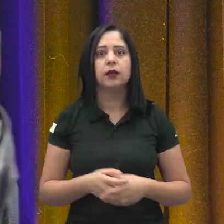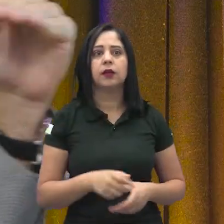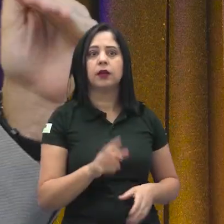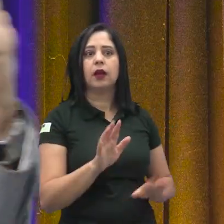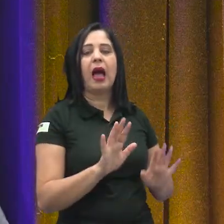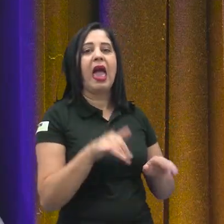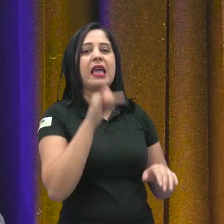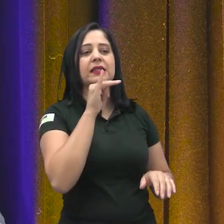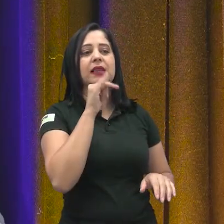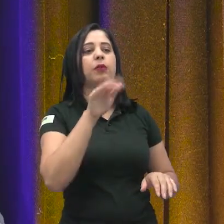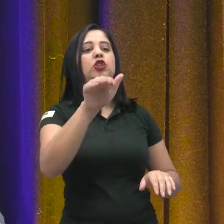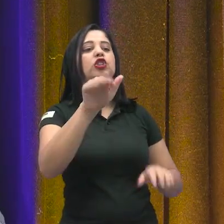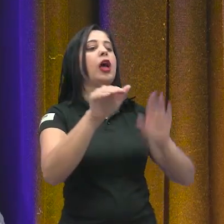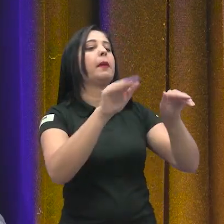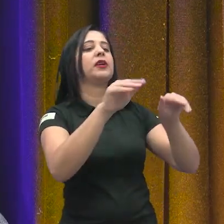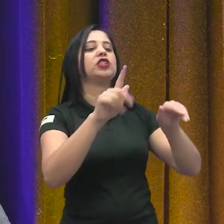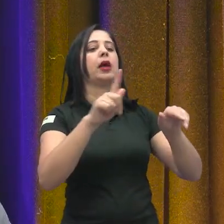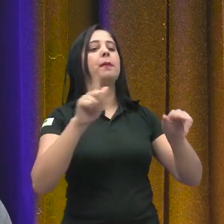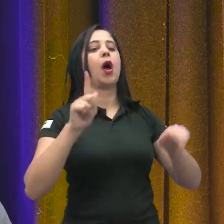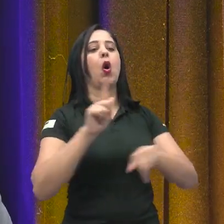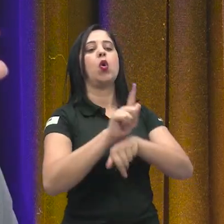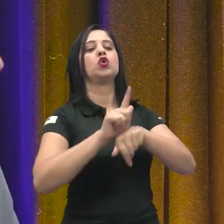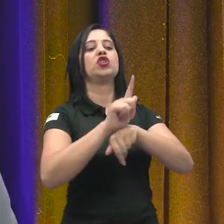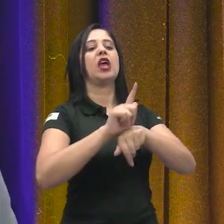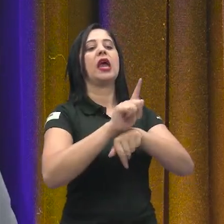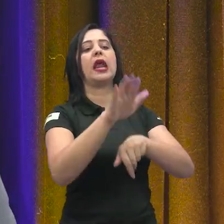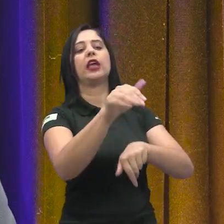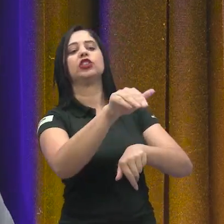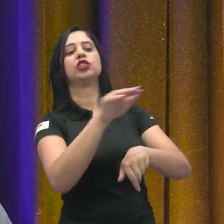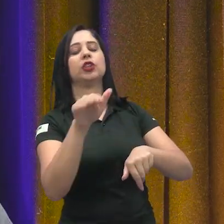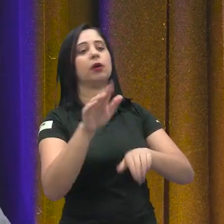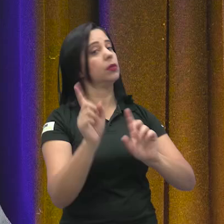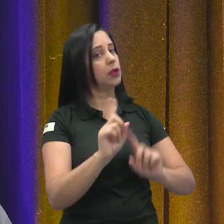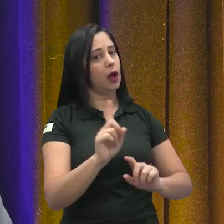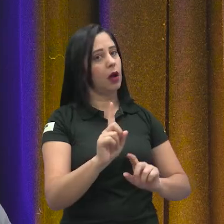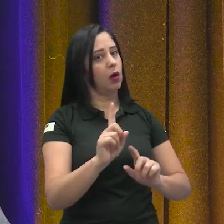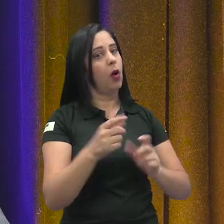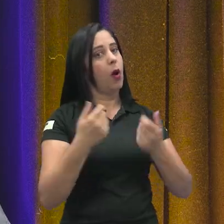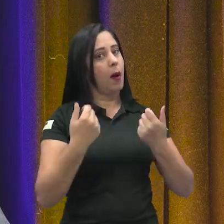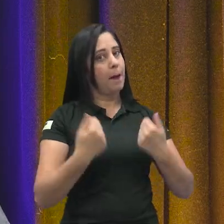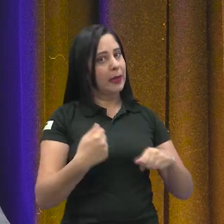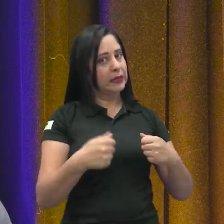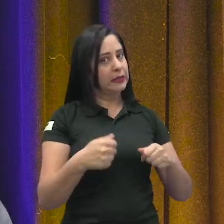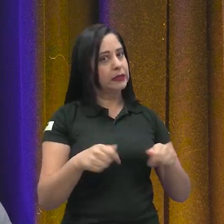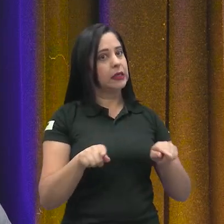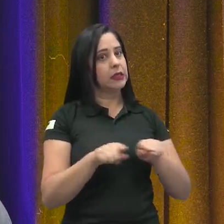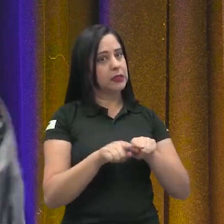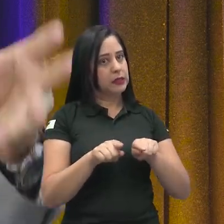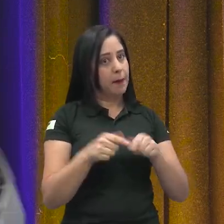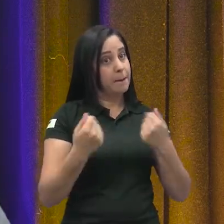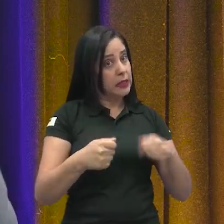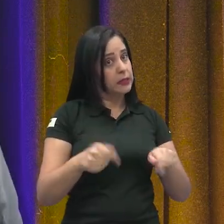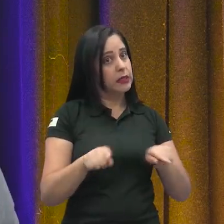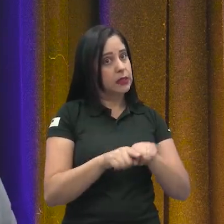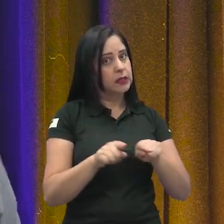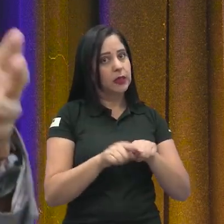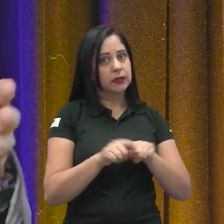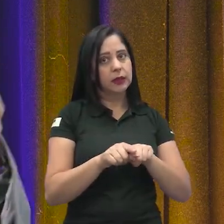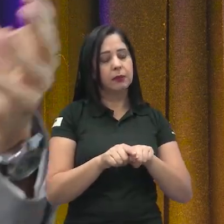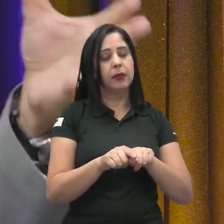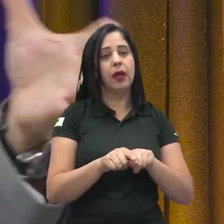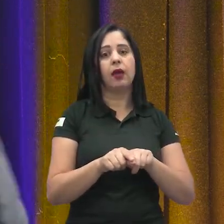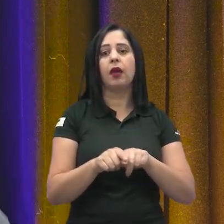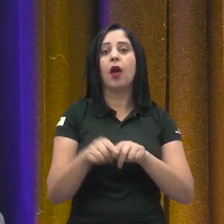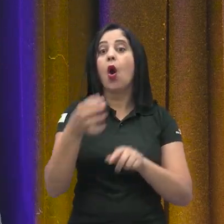chamar só meus gerentes. E aí eles filtram muito para você. Então, de tempos em tempos, você tem que dar abertura para o analista, para o assistente